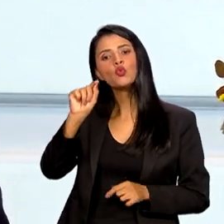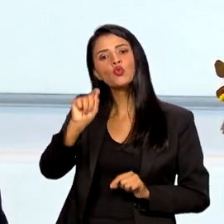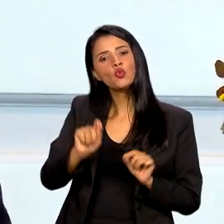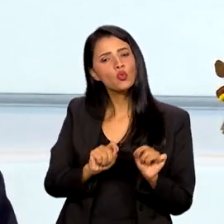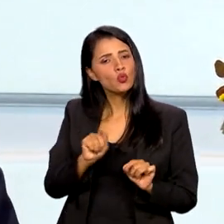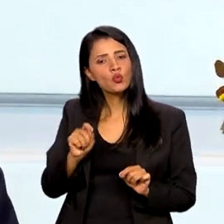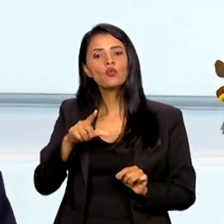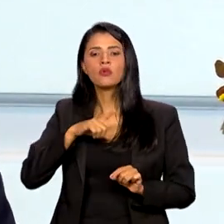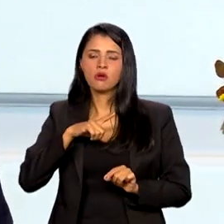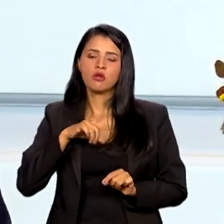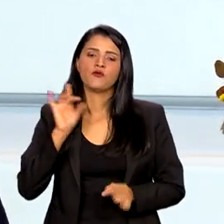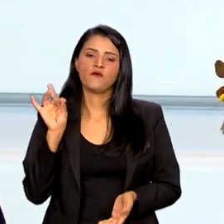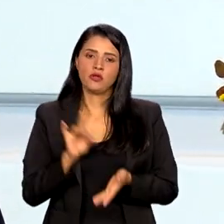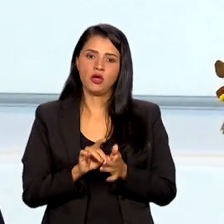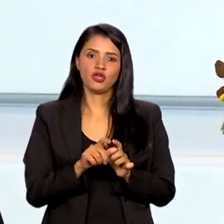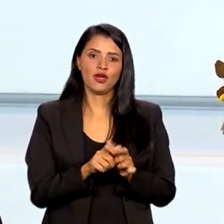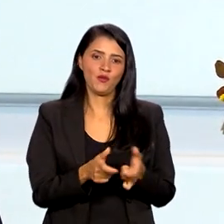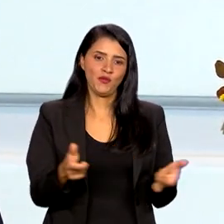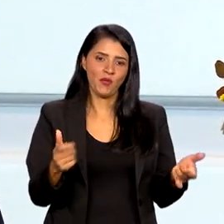uma expansão.